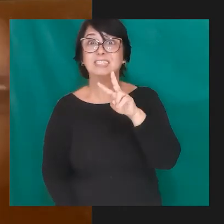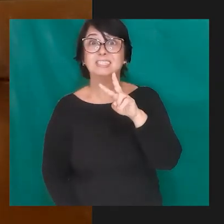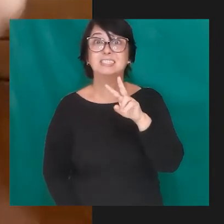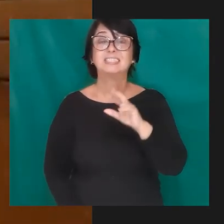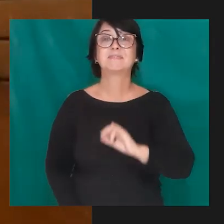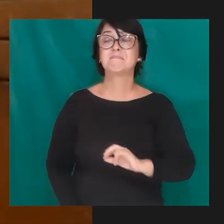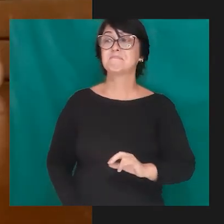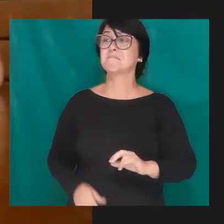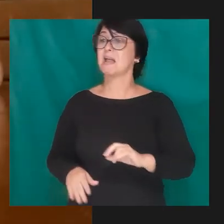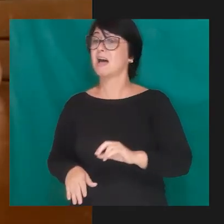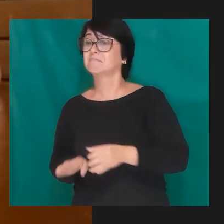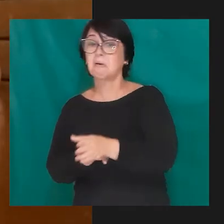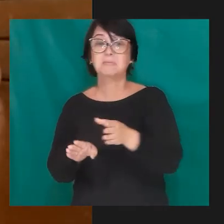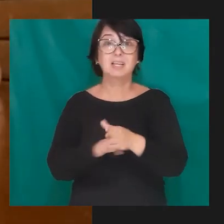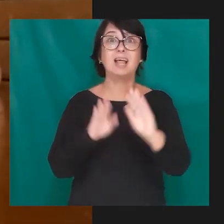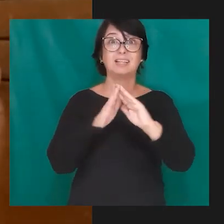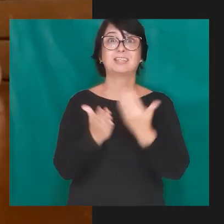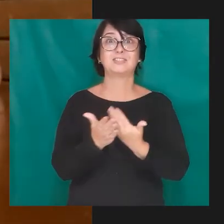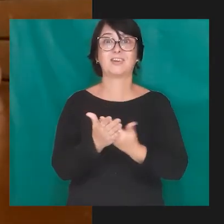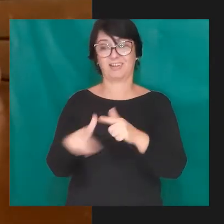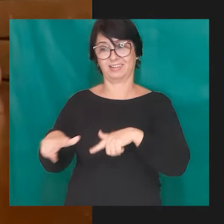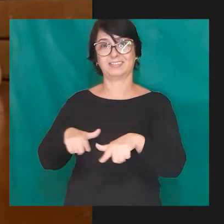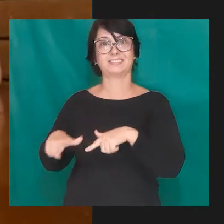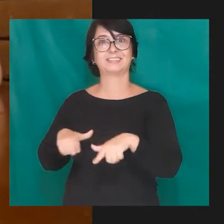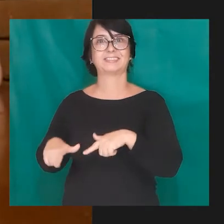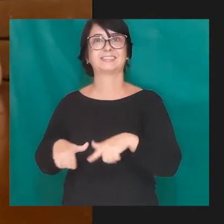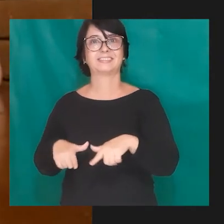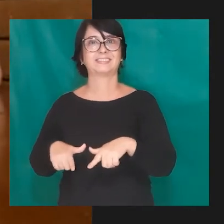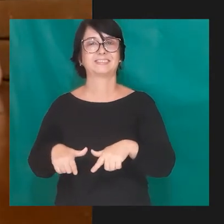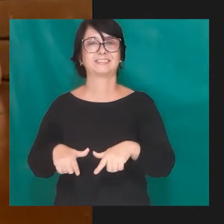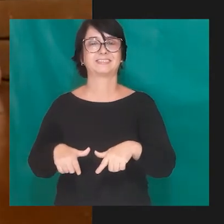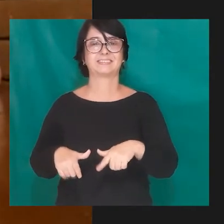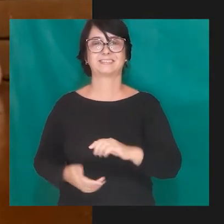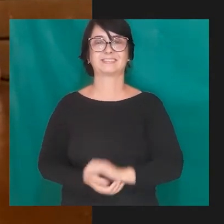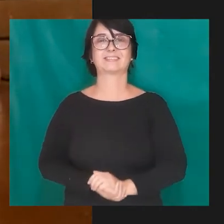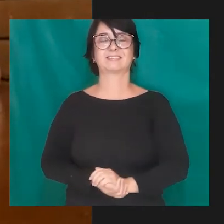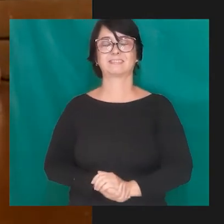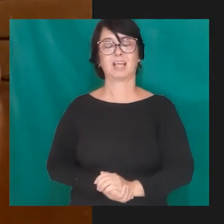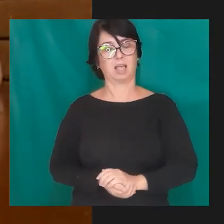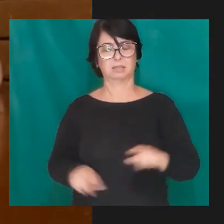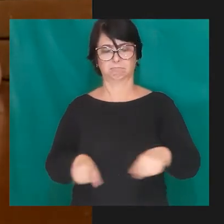Já é o fruto. Alguns trabalham como profissionais já, tocando,